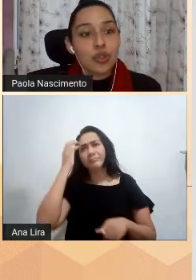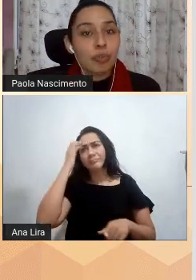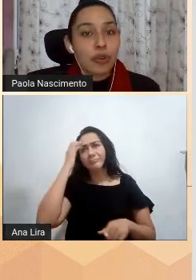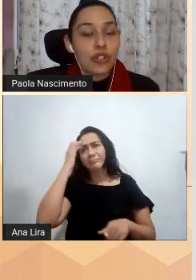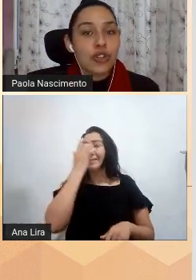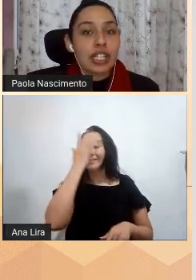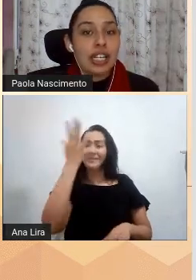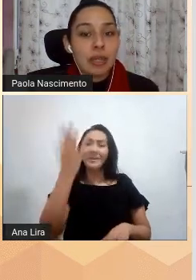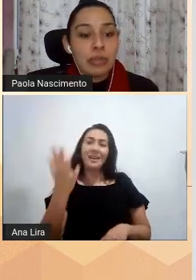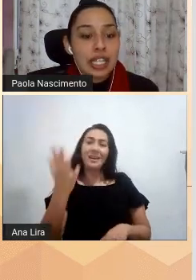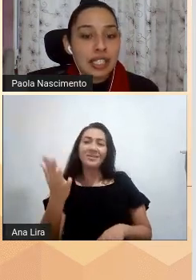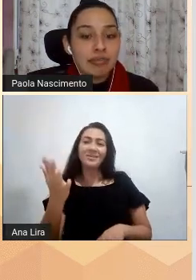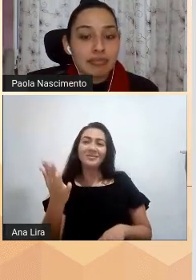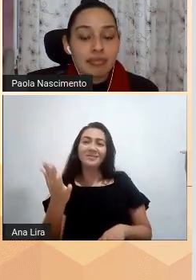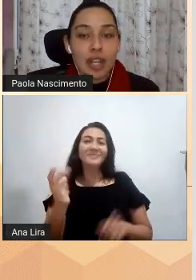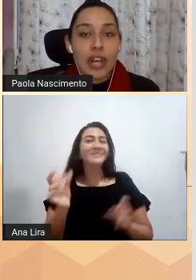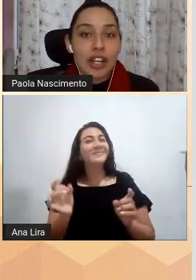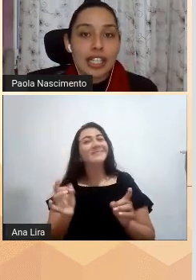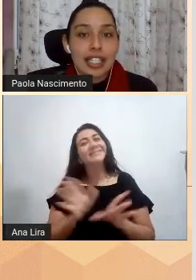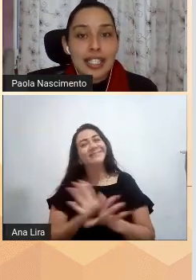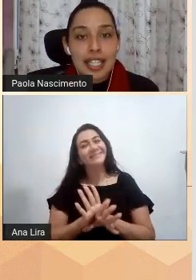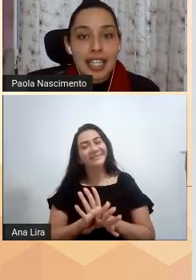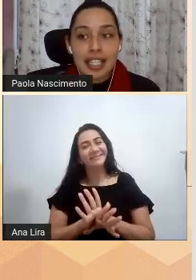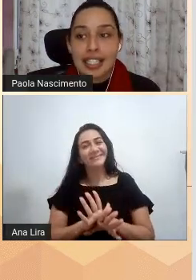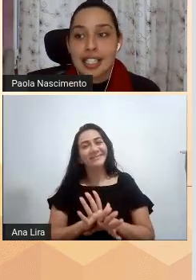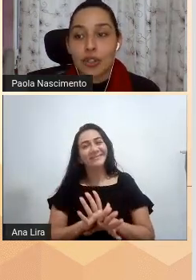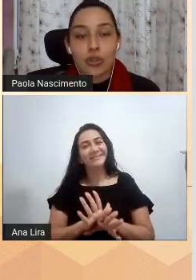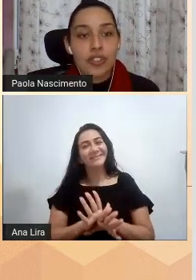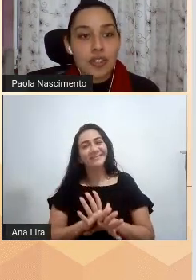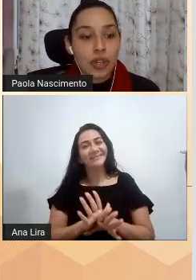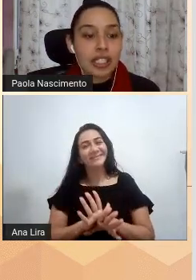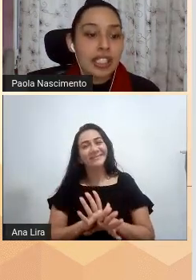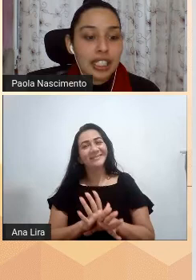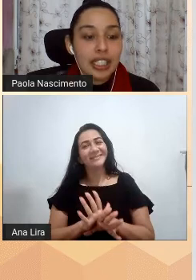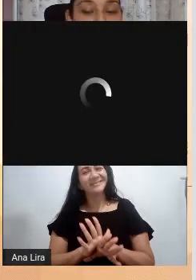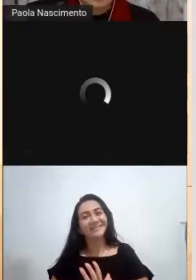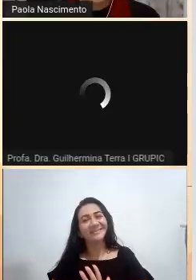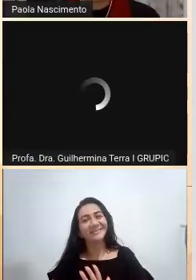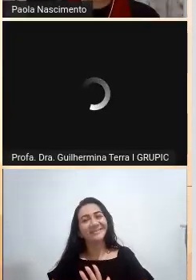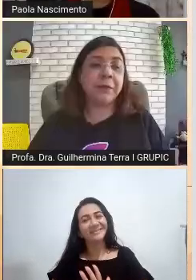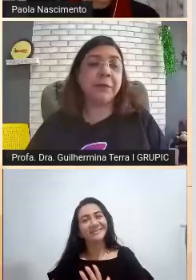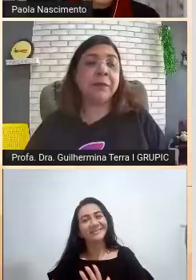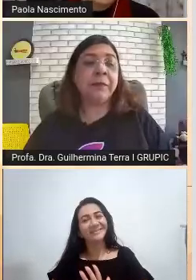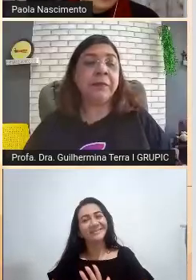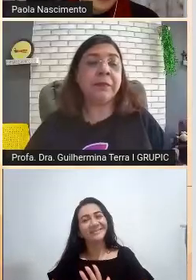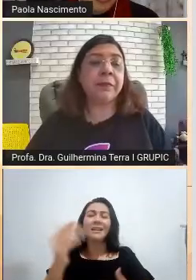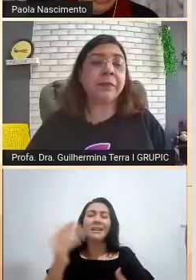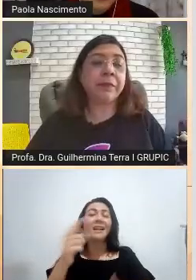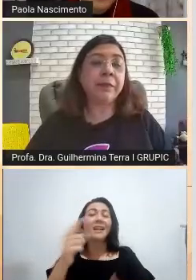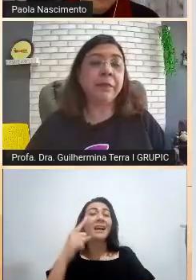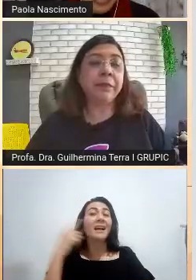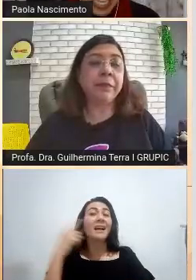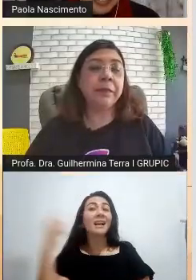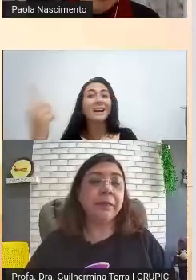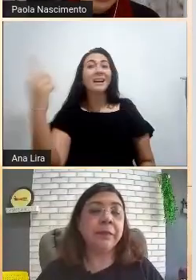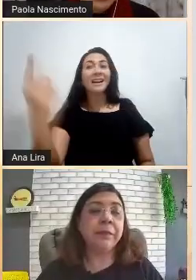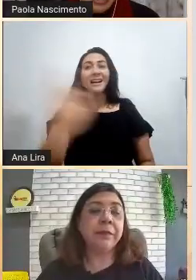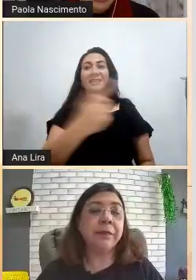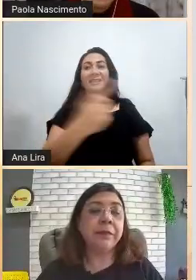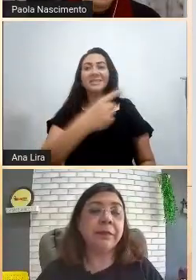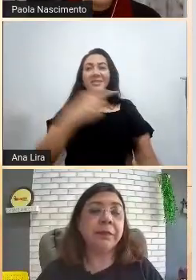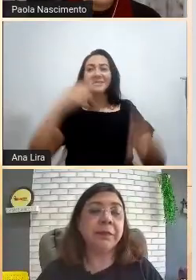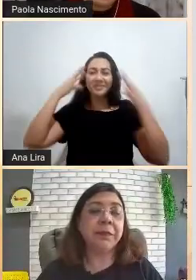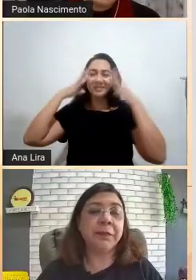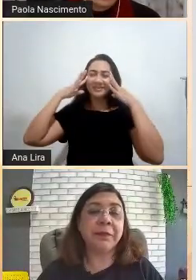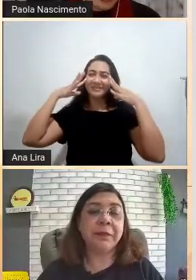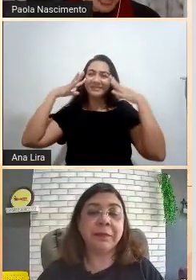E é isso, professora Guilhermina, eu quero agradecer a todos que estão aqui, né, que ficaram até aqui comigo também,